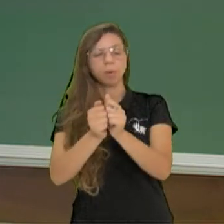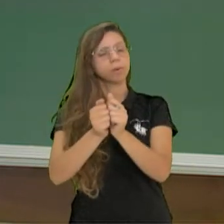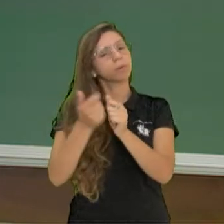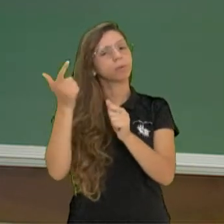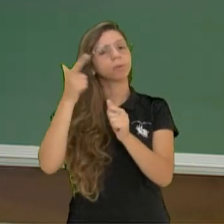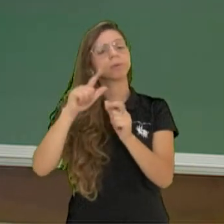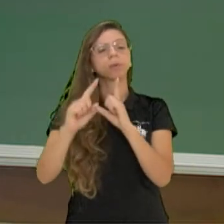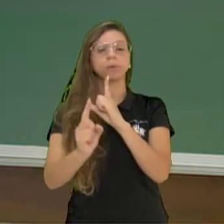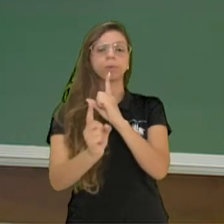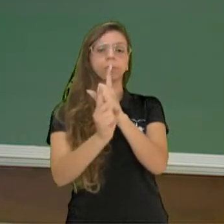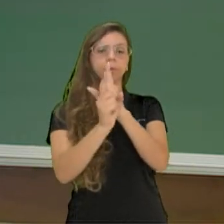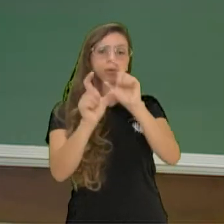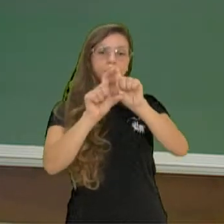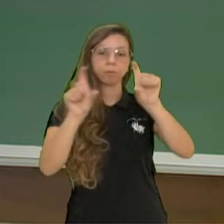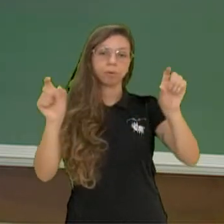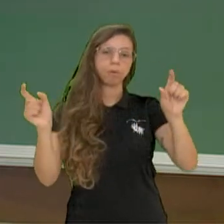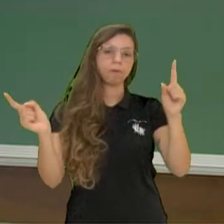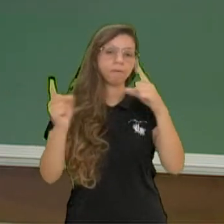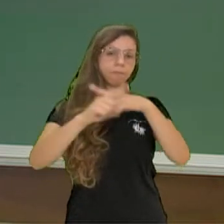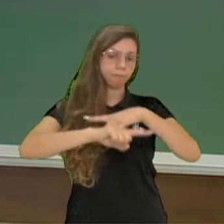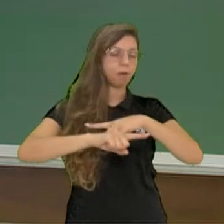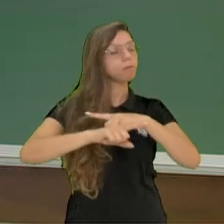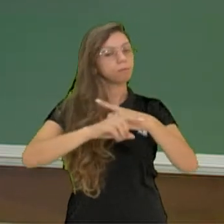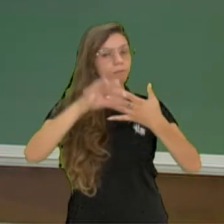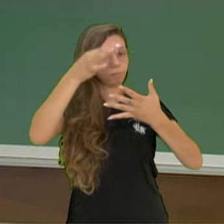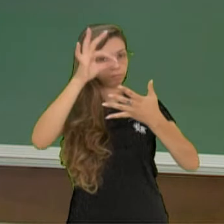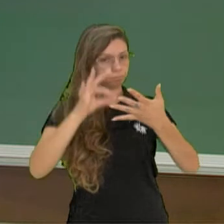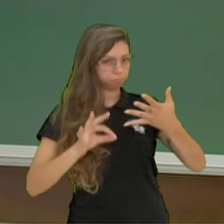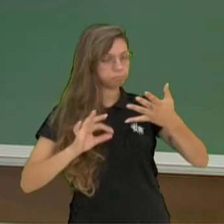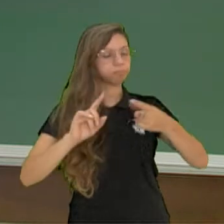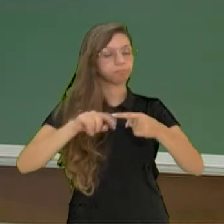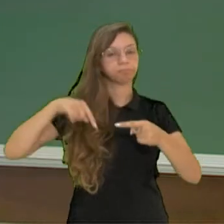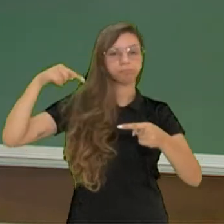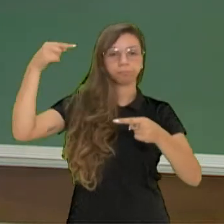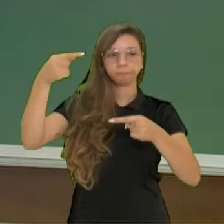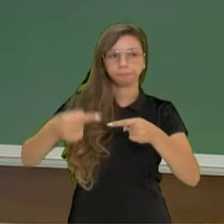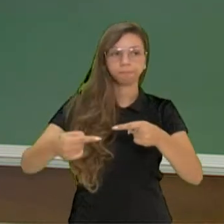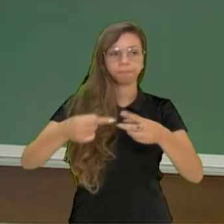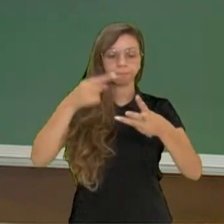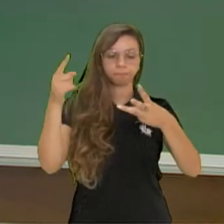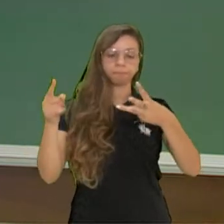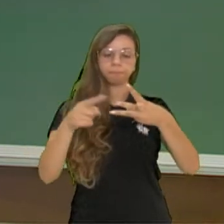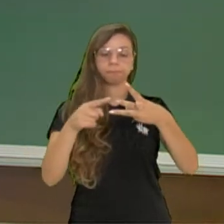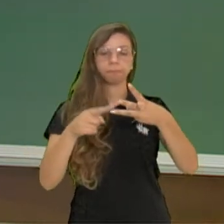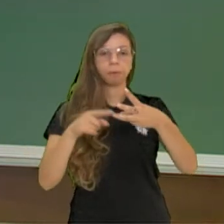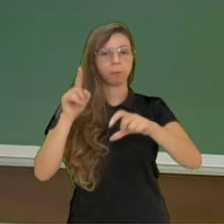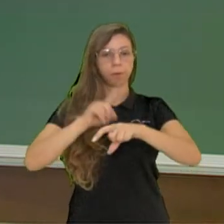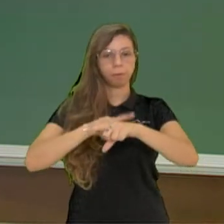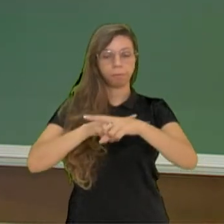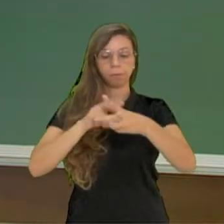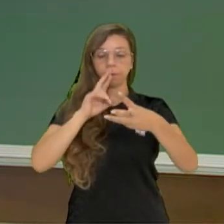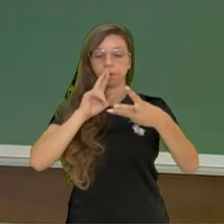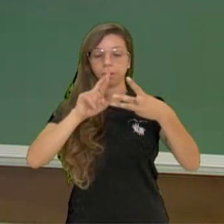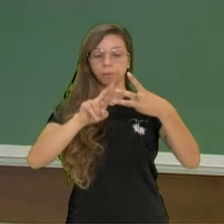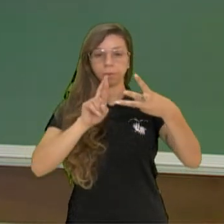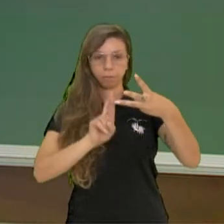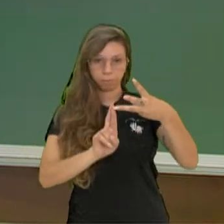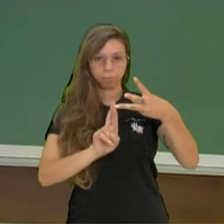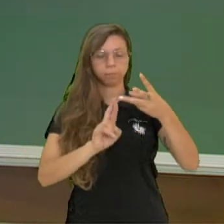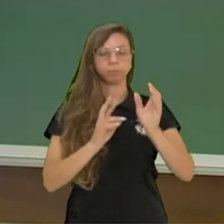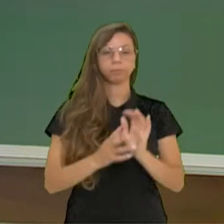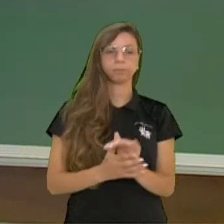conseguido encontrar a função inversa, já vai corrigir isso. E aí eu vou deixar ainda mais um tempinho para você resolver a letra B e C,